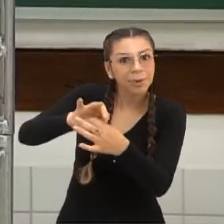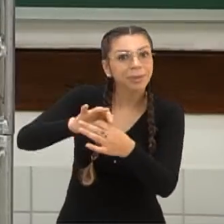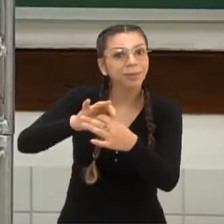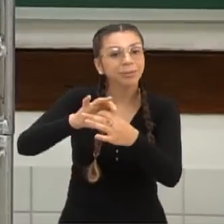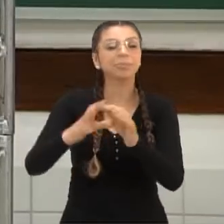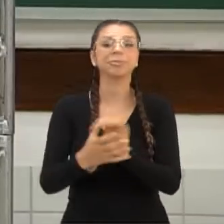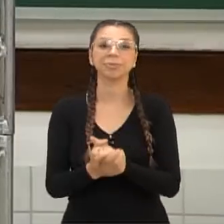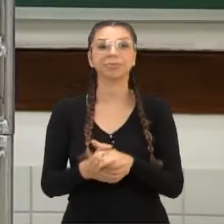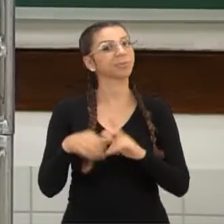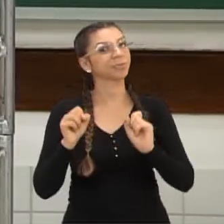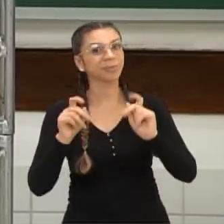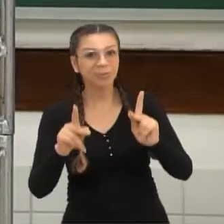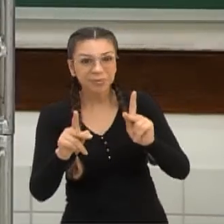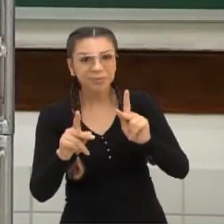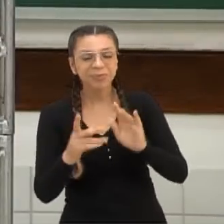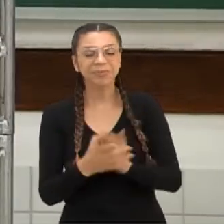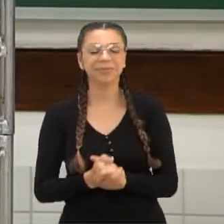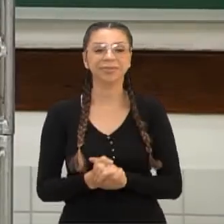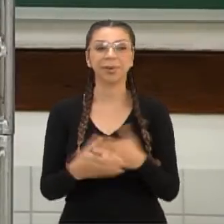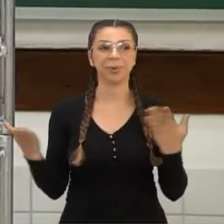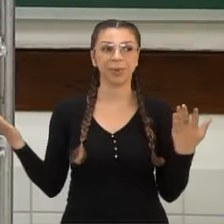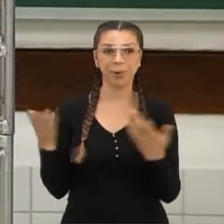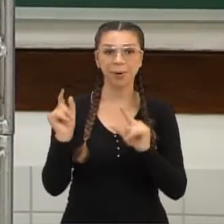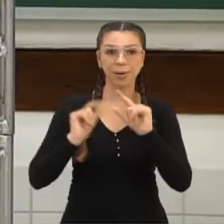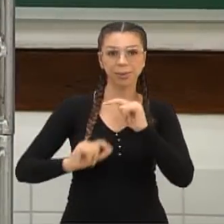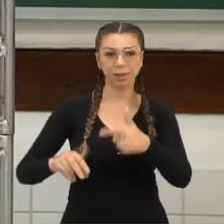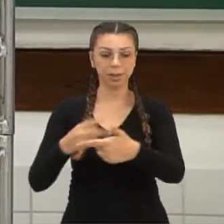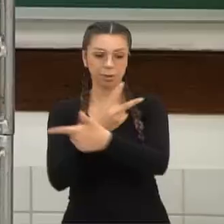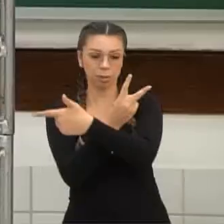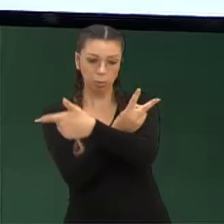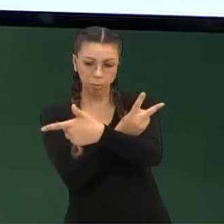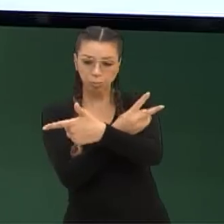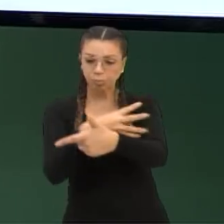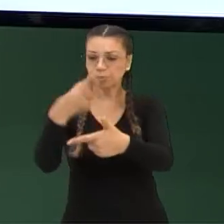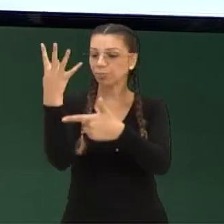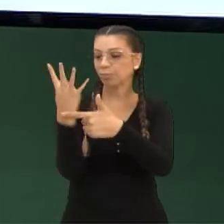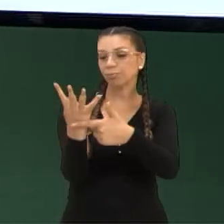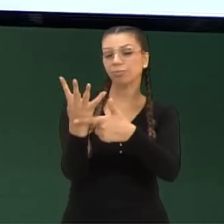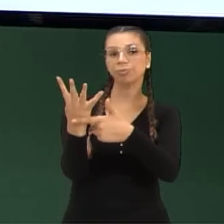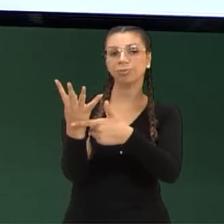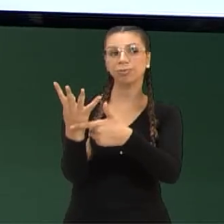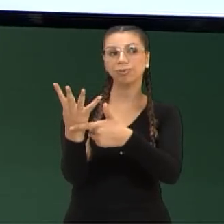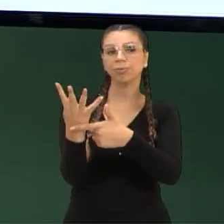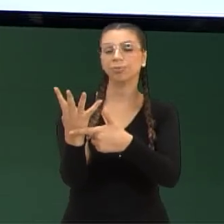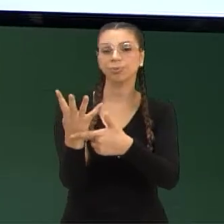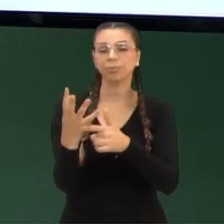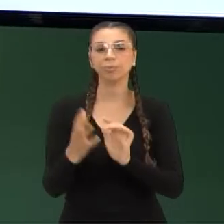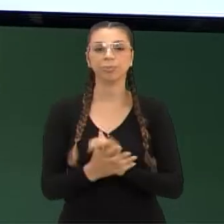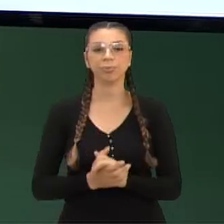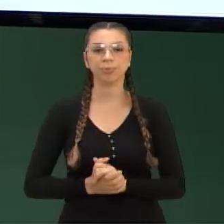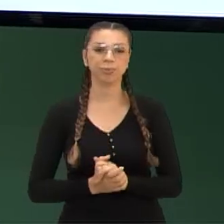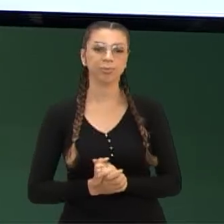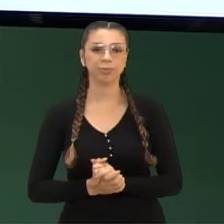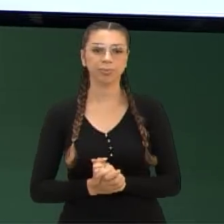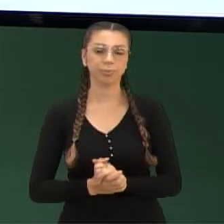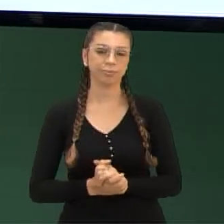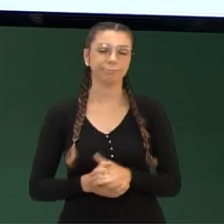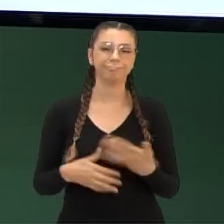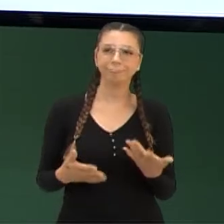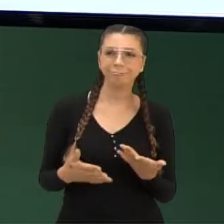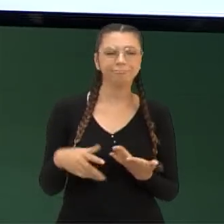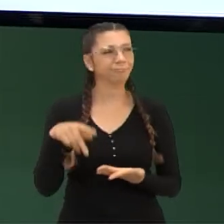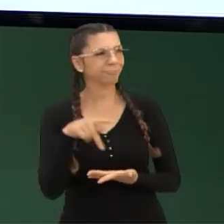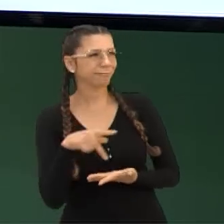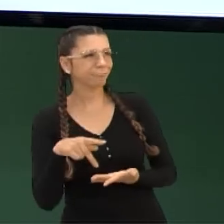2, certo? 2, vou dividir por 4.